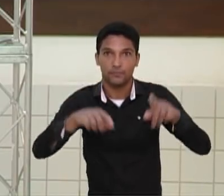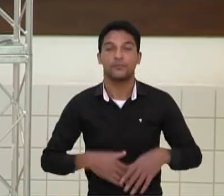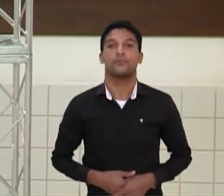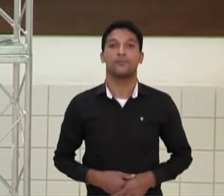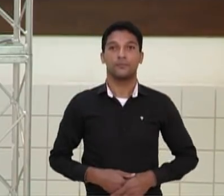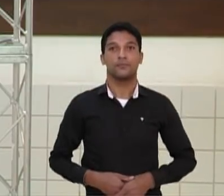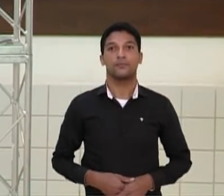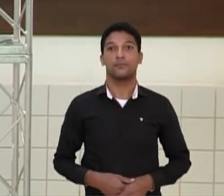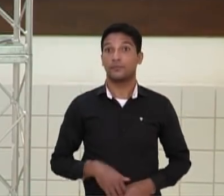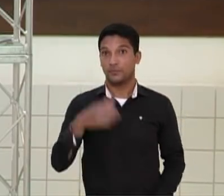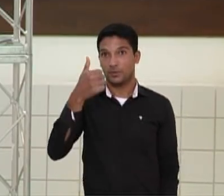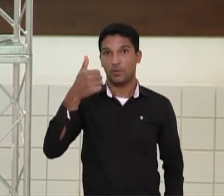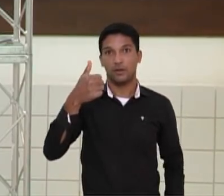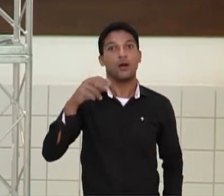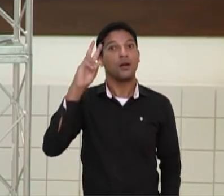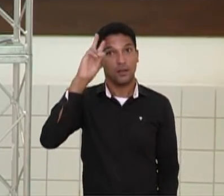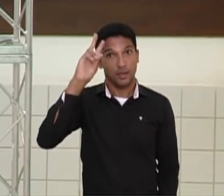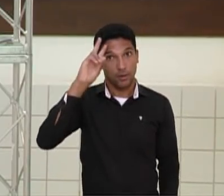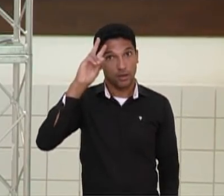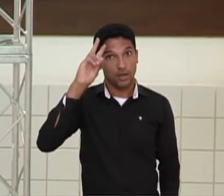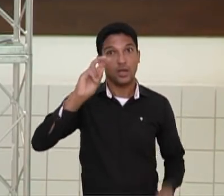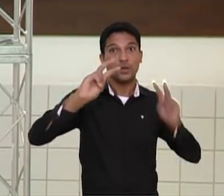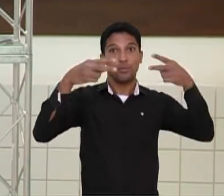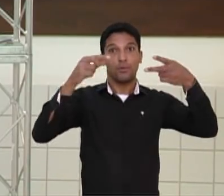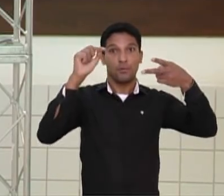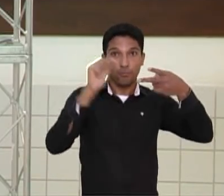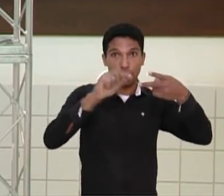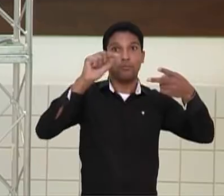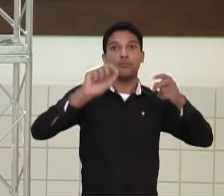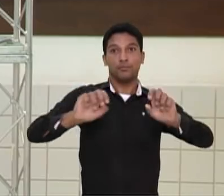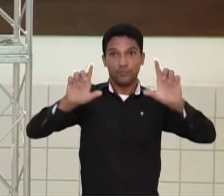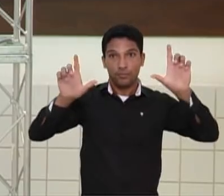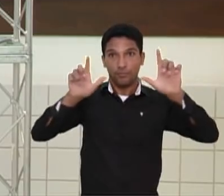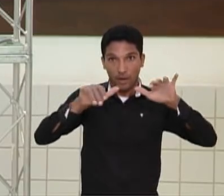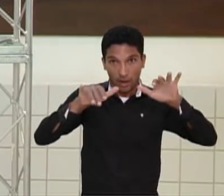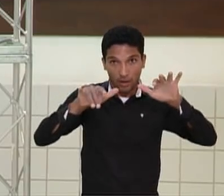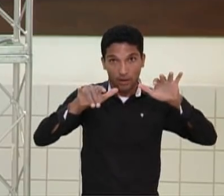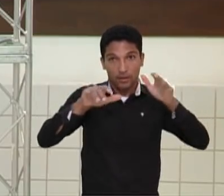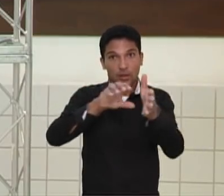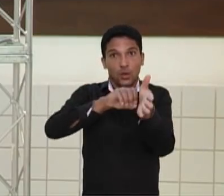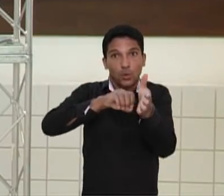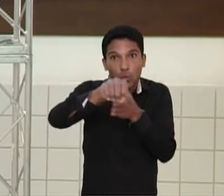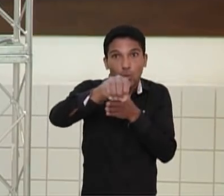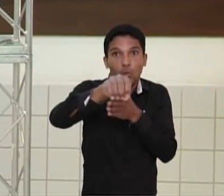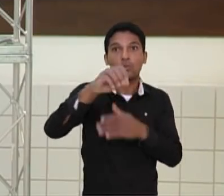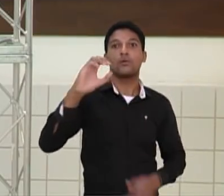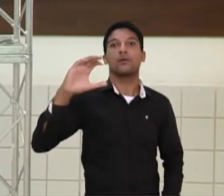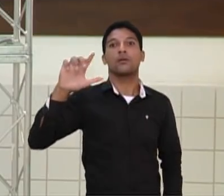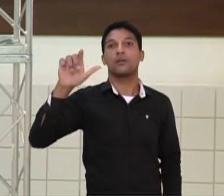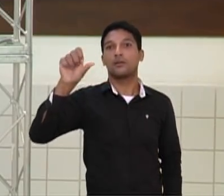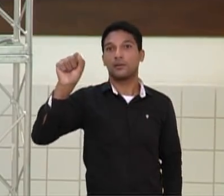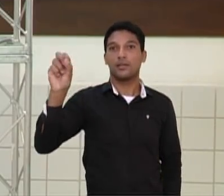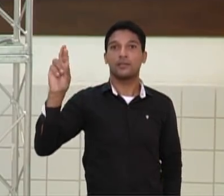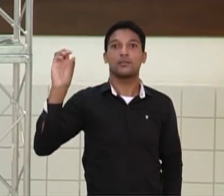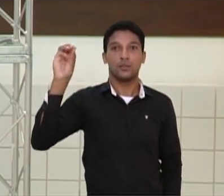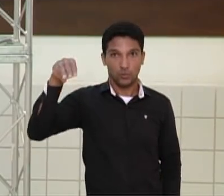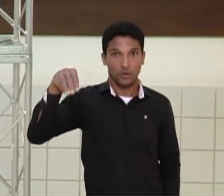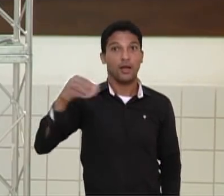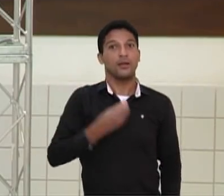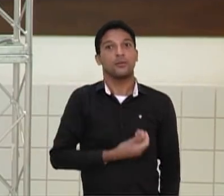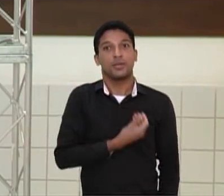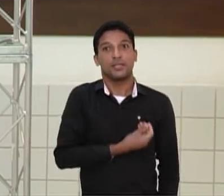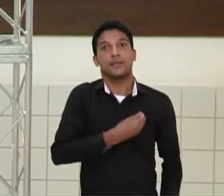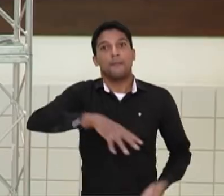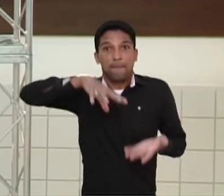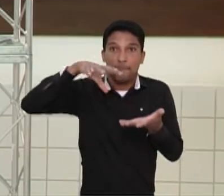Primeiramente, lembre-se de acessar a atividade no Google Classroom, tá? Para garantir sua presença.